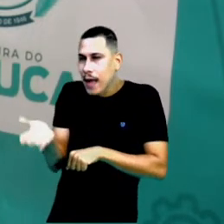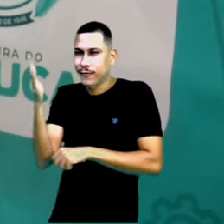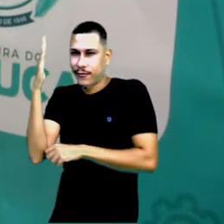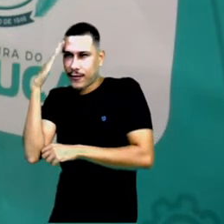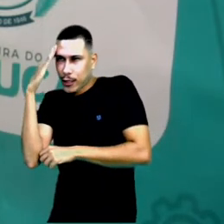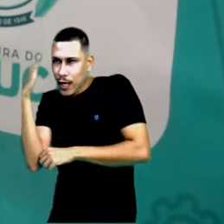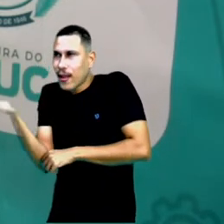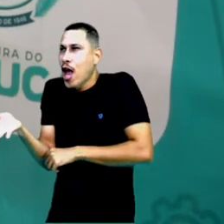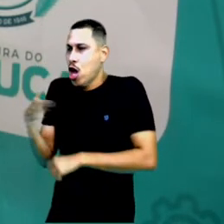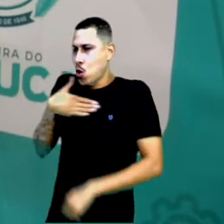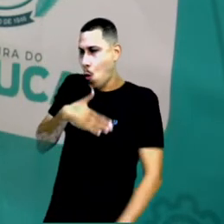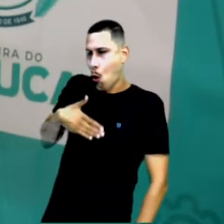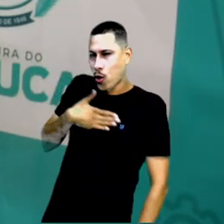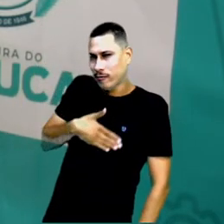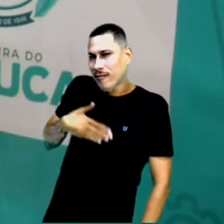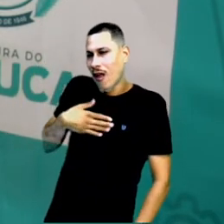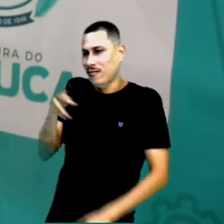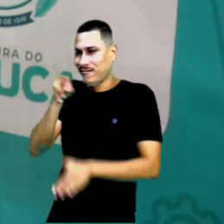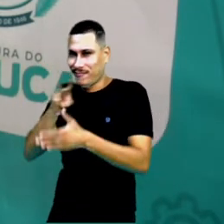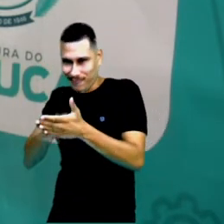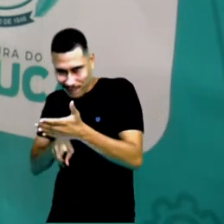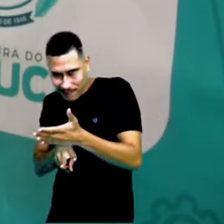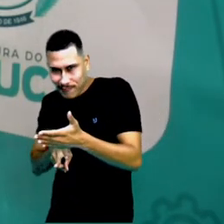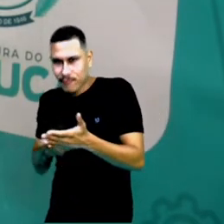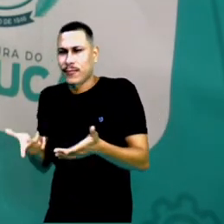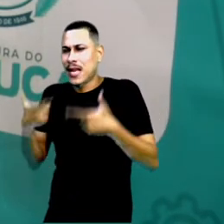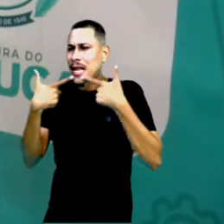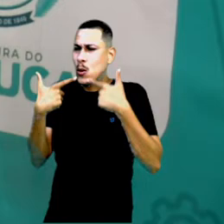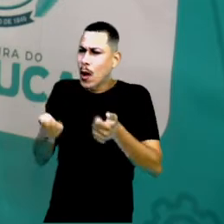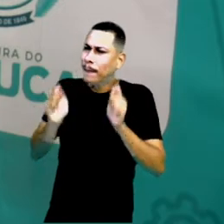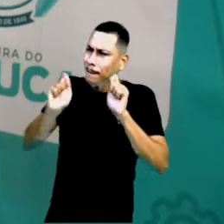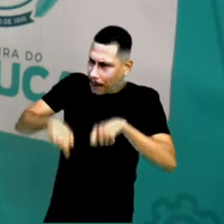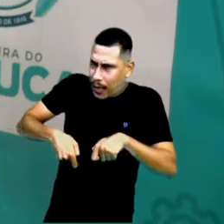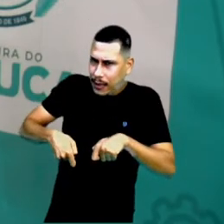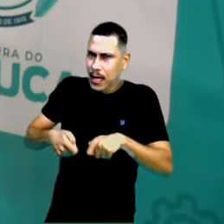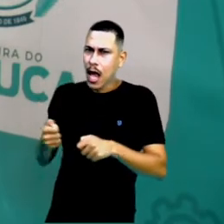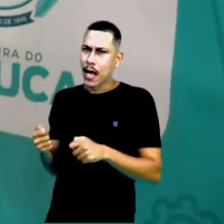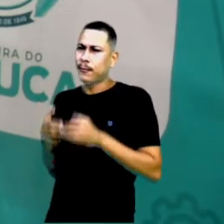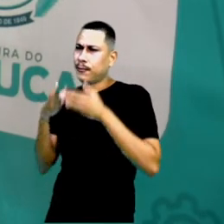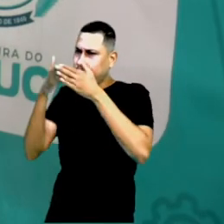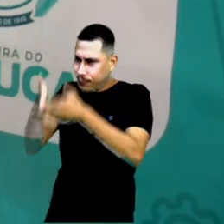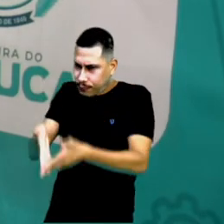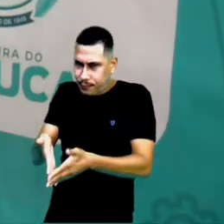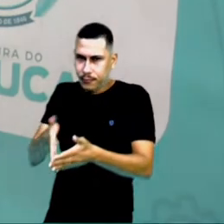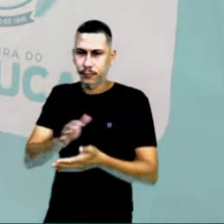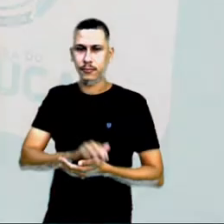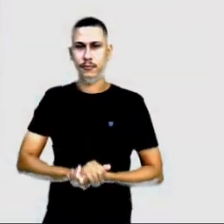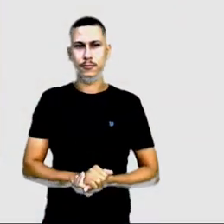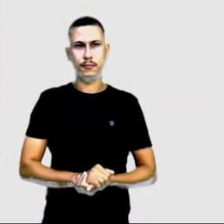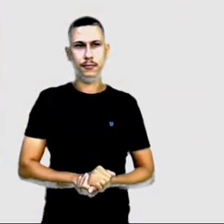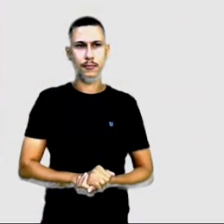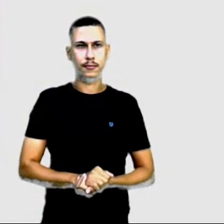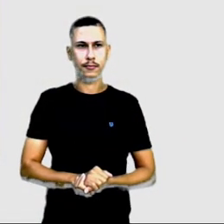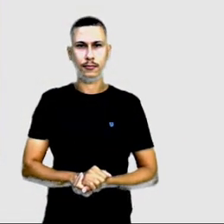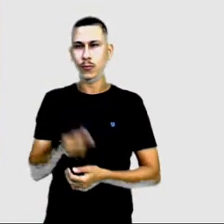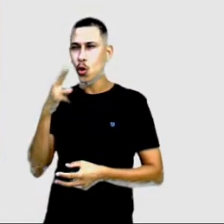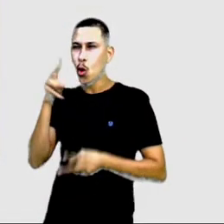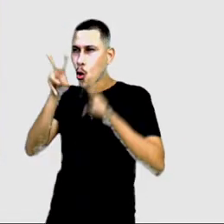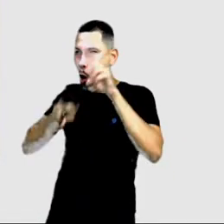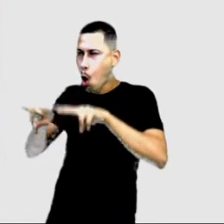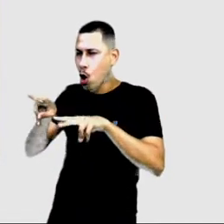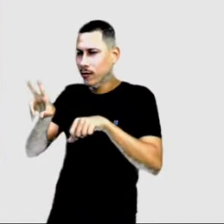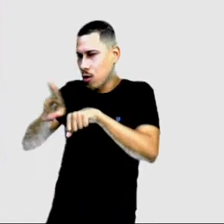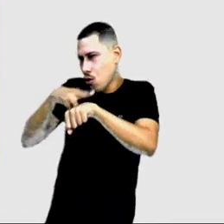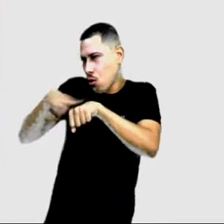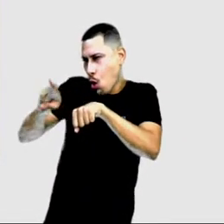de que cumpre e coma essa bom então a linguagem tem que ser mais próximo a ele olha o que tem aqui embaixo serenata de